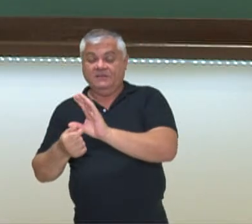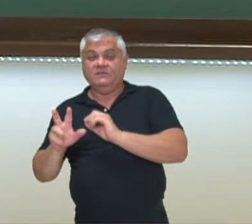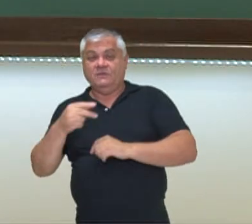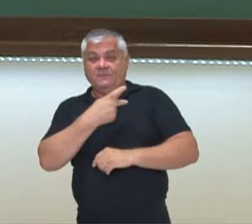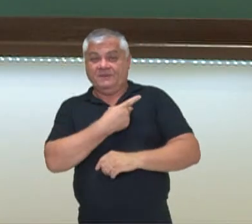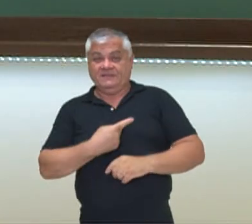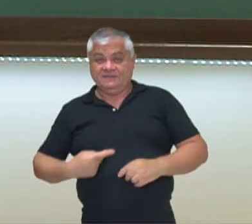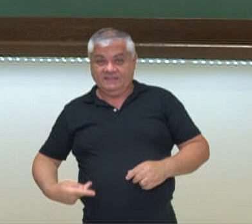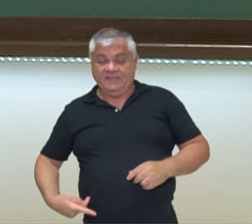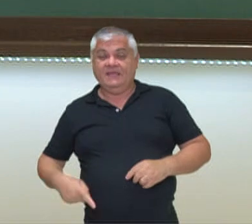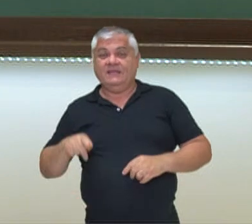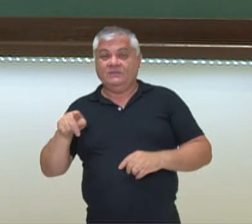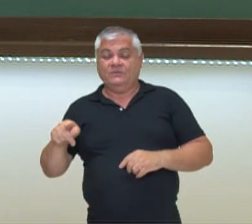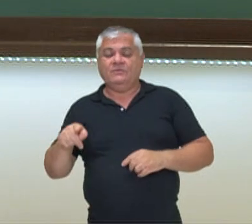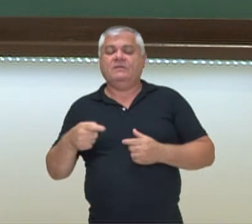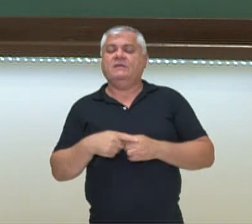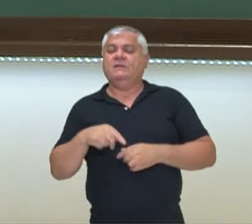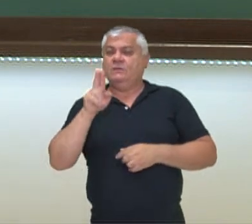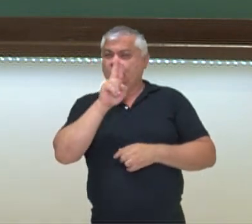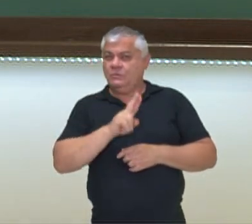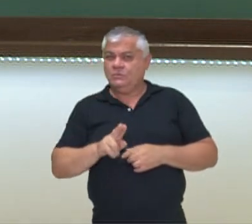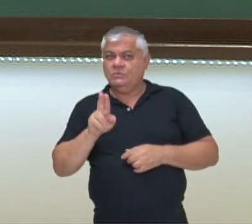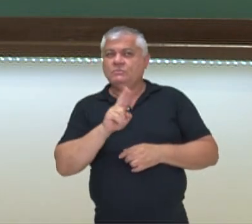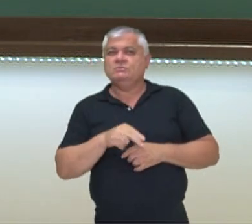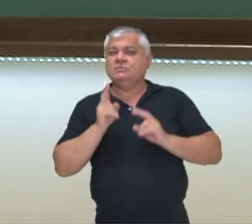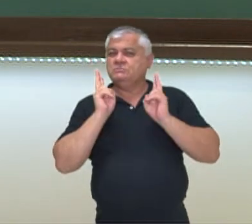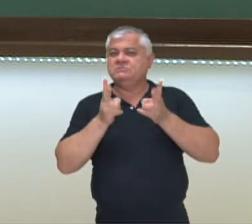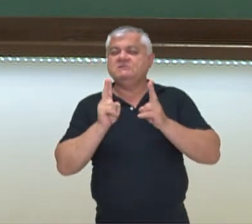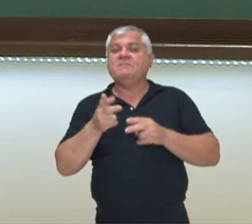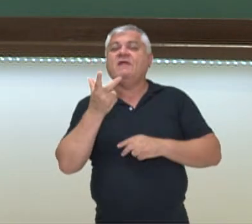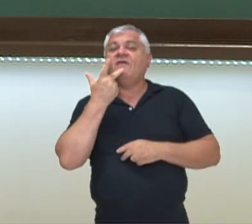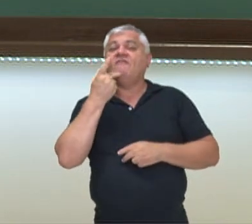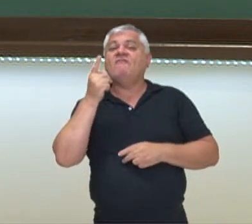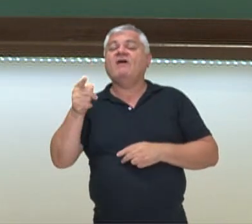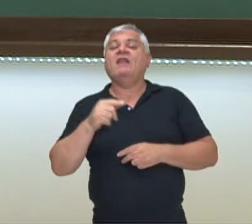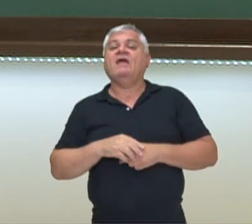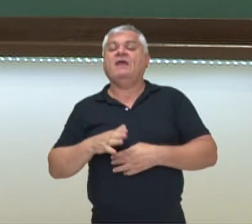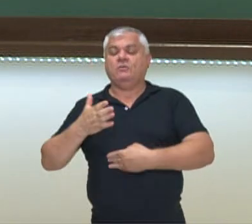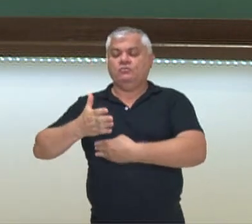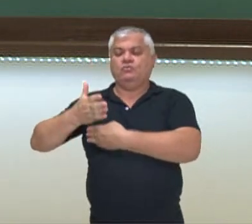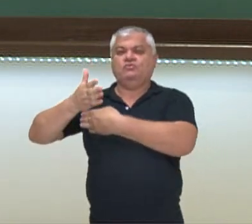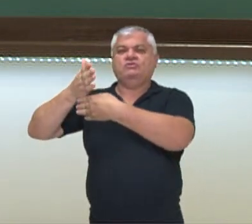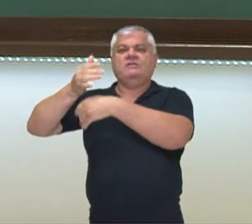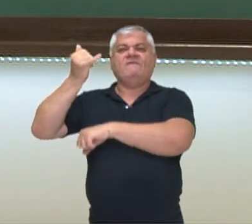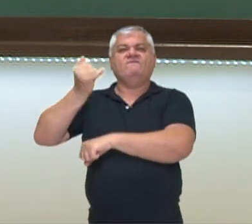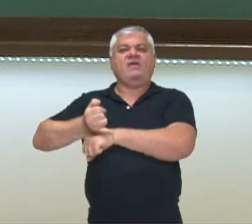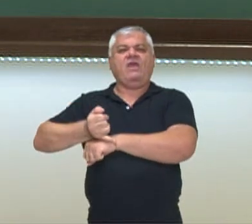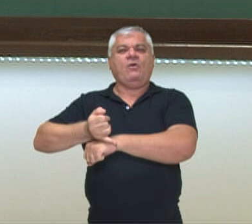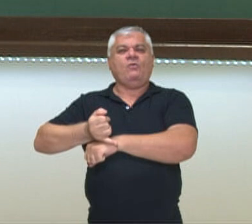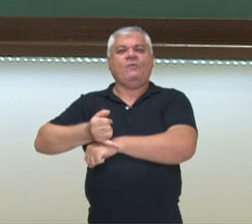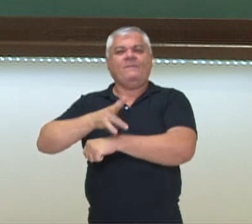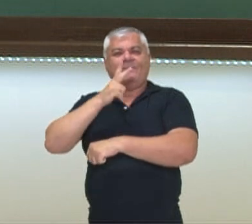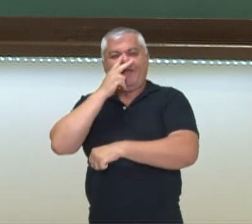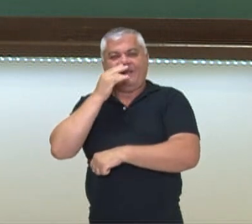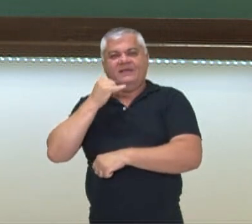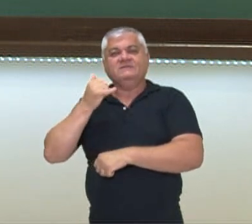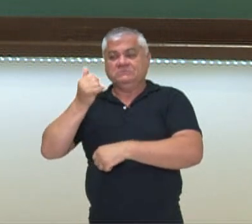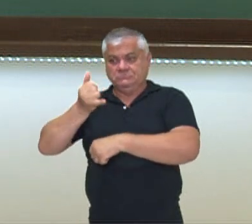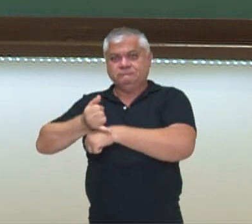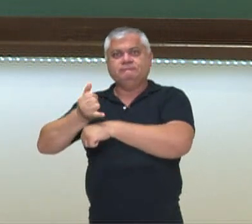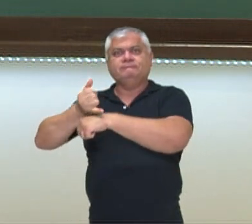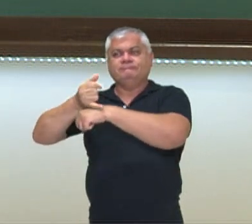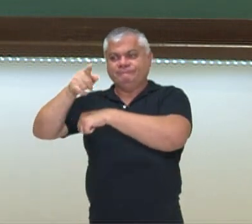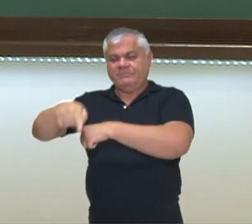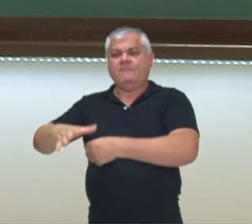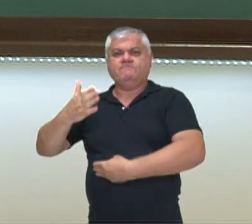frase e que ficou célebre, usada muito em filmes. Eles são a chamada cortina de ferro, são esses países aqui. Então é muito interessante